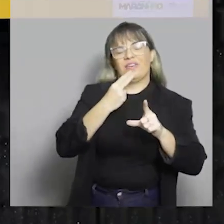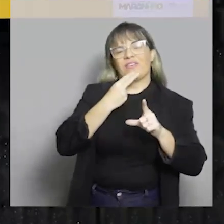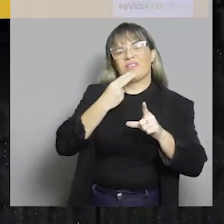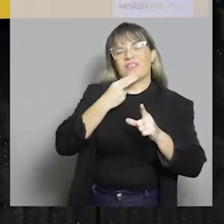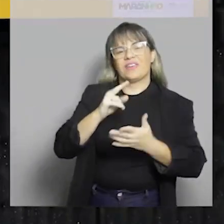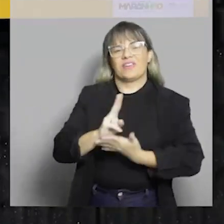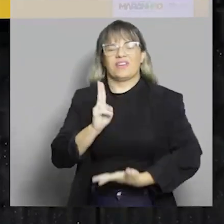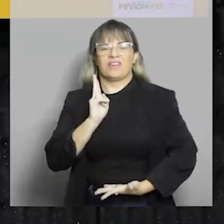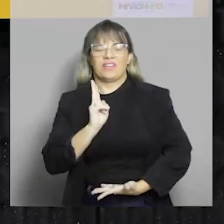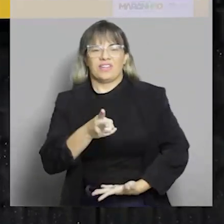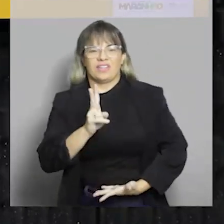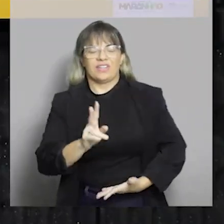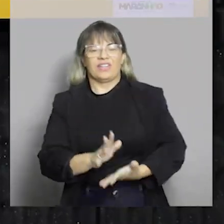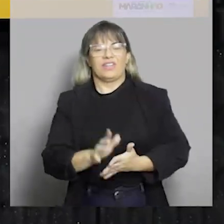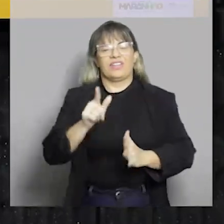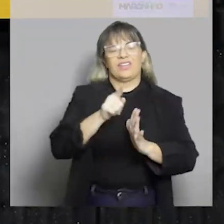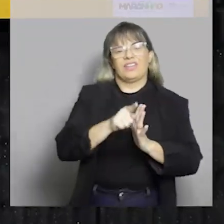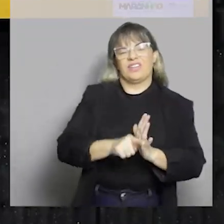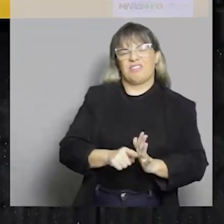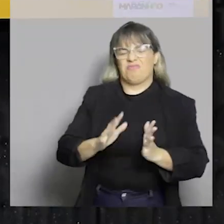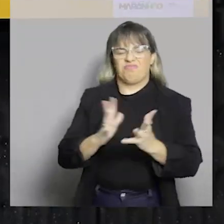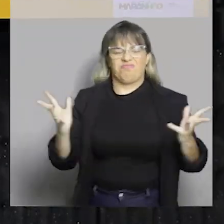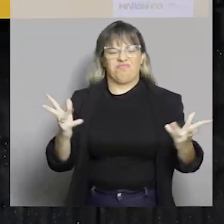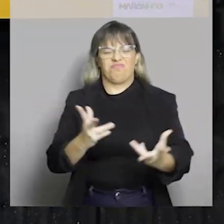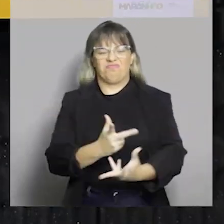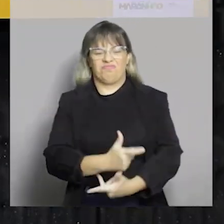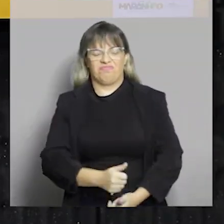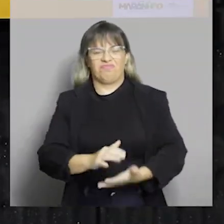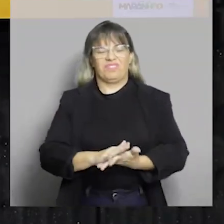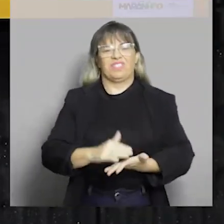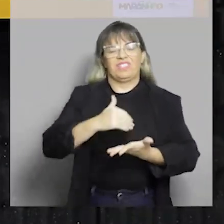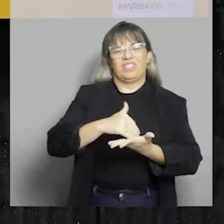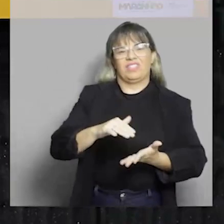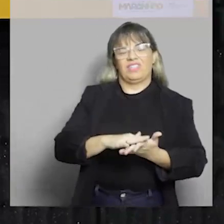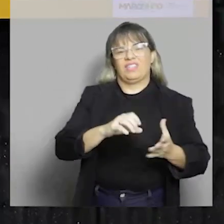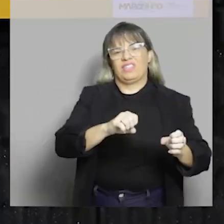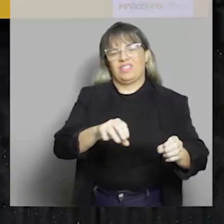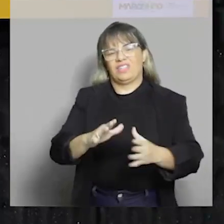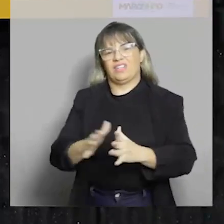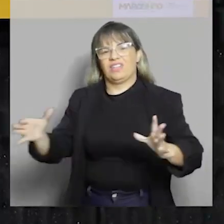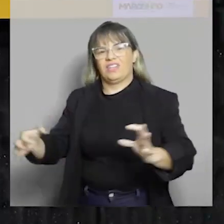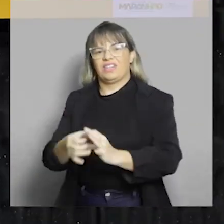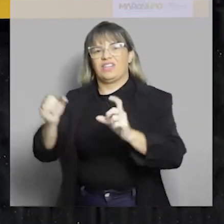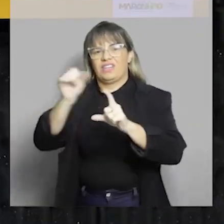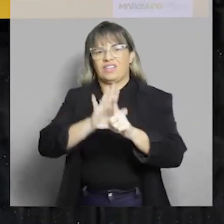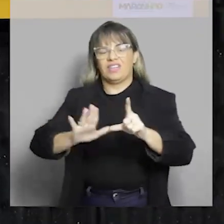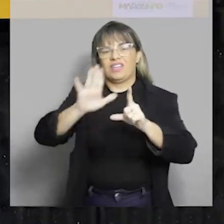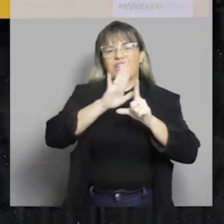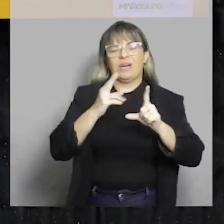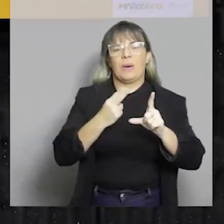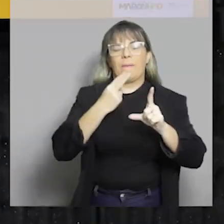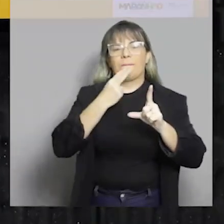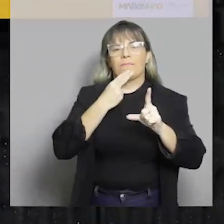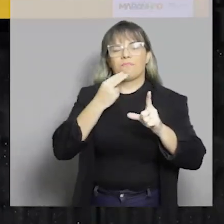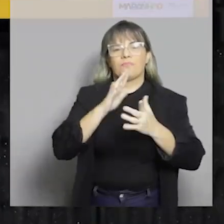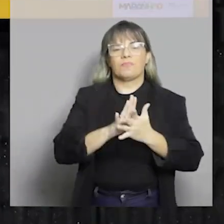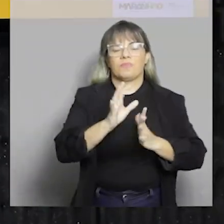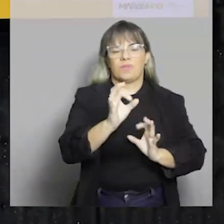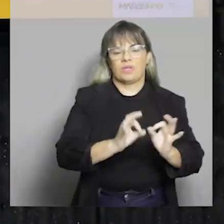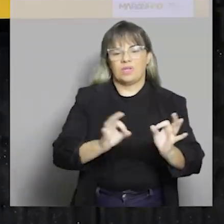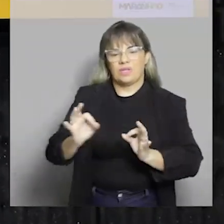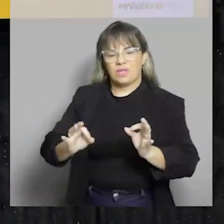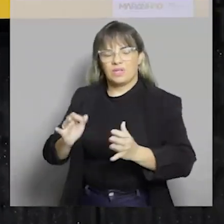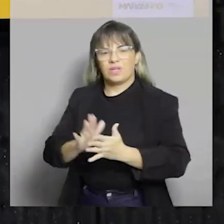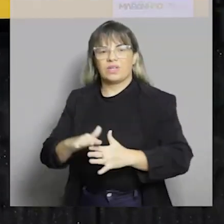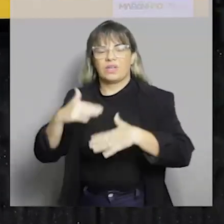dar continuidade a esse projeto sensacional da Secretaria de Educação, associada, claro, à nossa plataforma Gonçalves Dias, um preparatório para